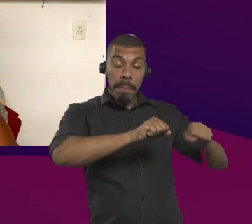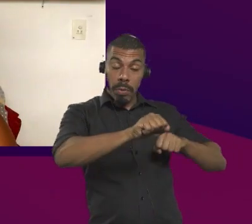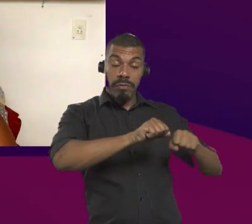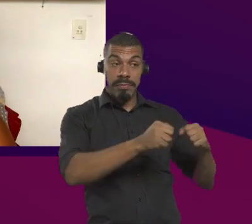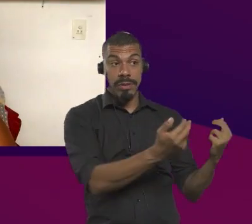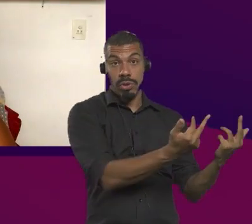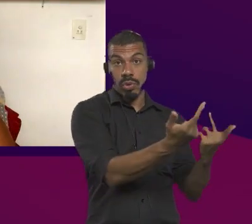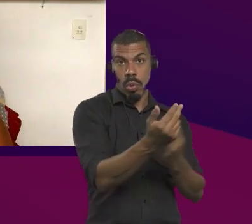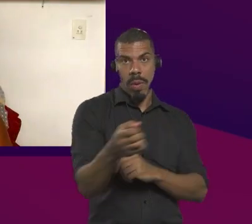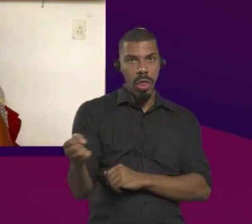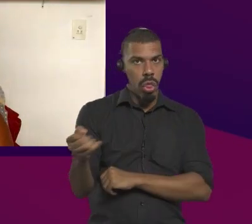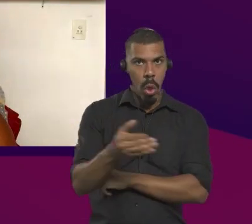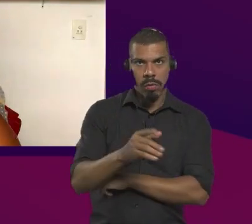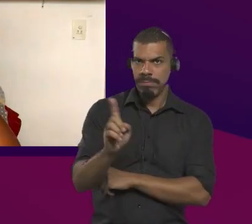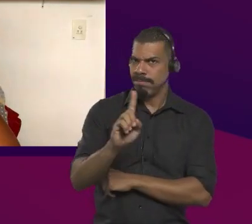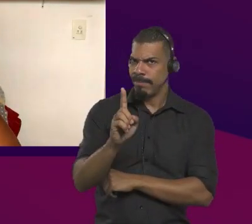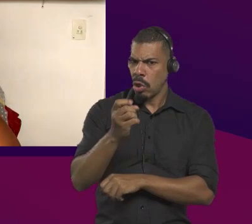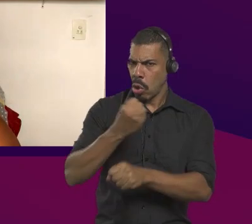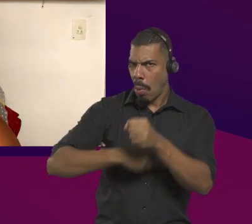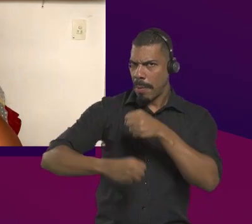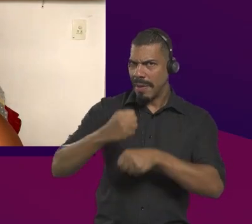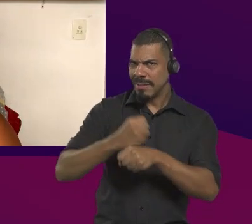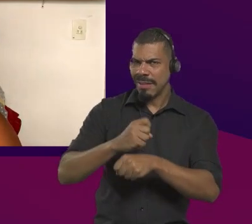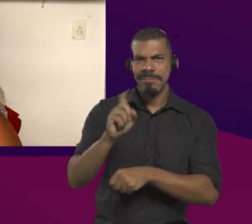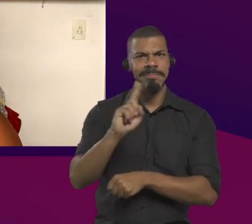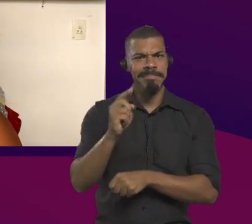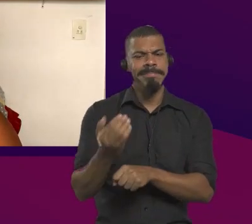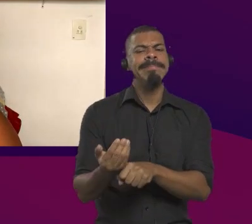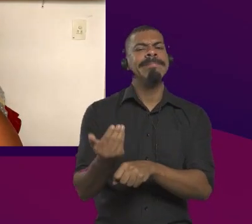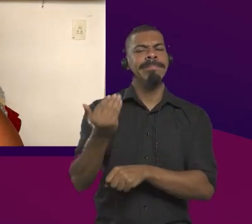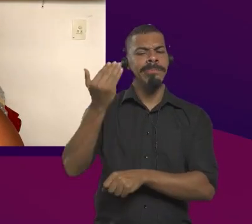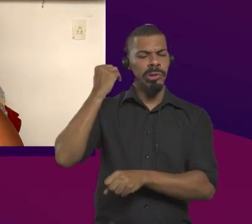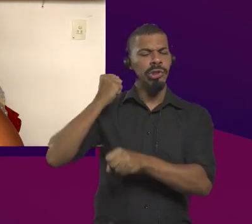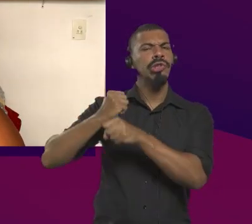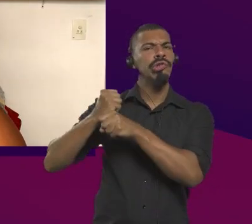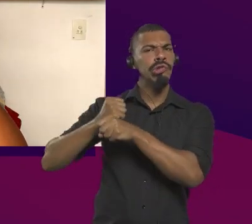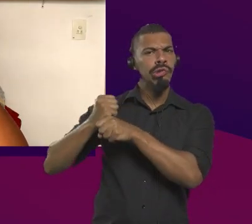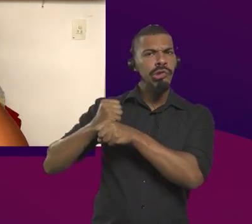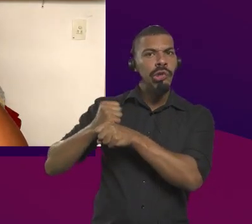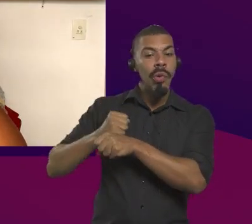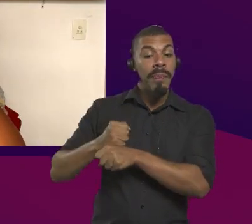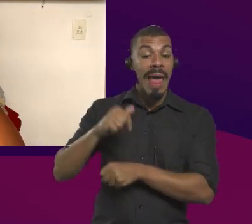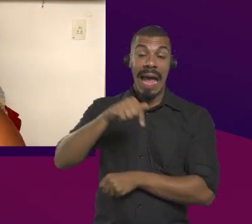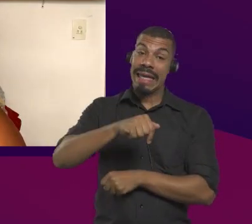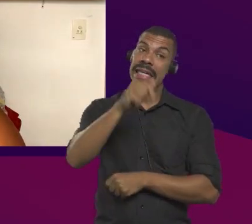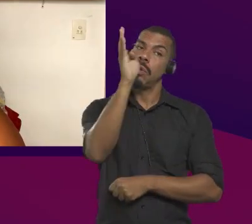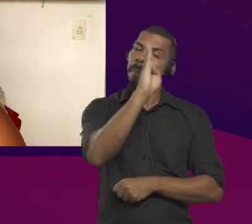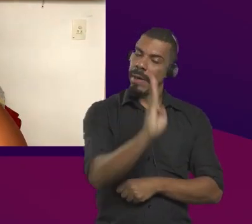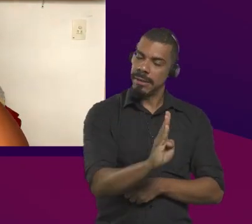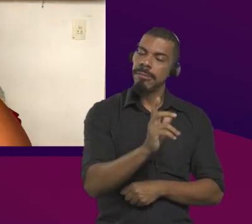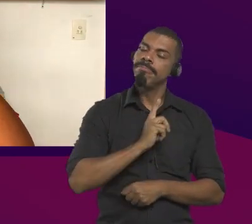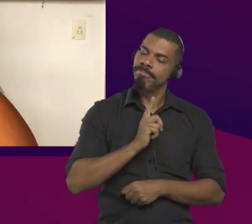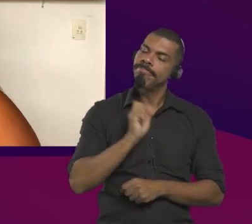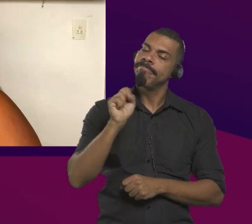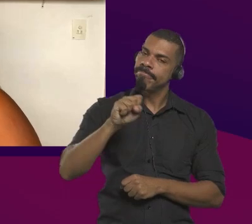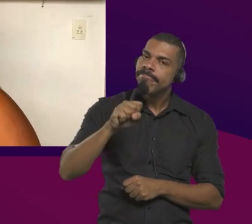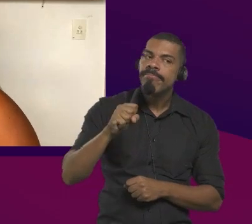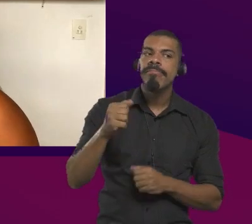Flávia falou, ele não é novo, ele não é do ano passado, né? Ele já vem vindo aí. É mais novo no Brasil, né? No Brasil mais